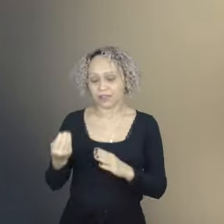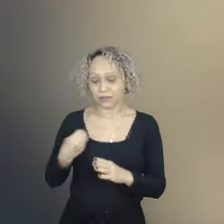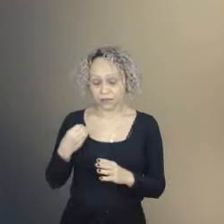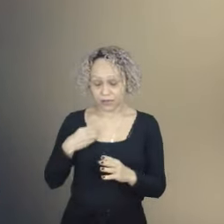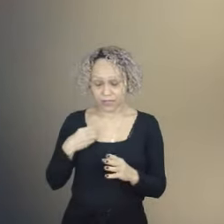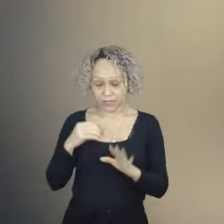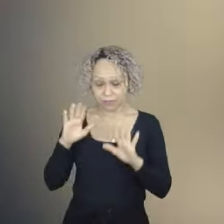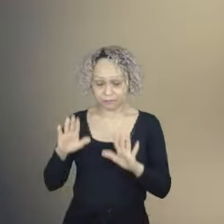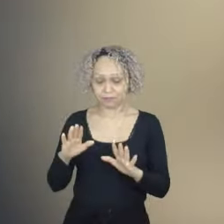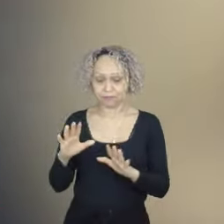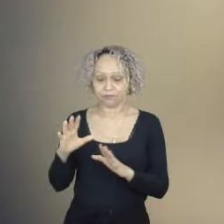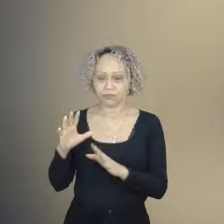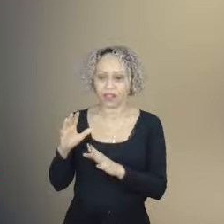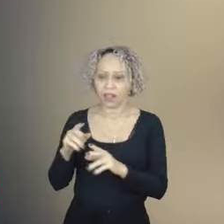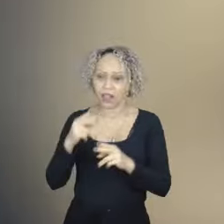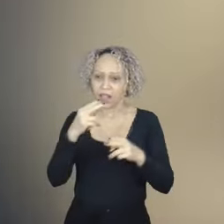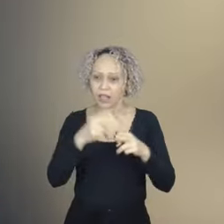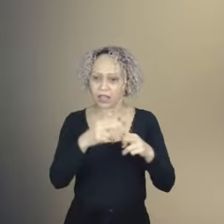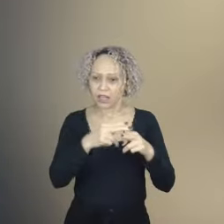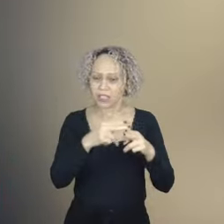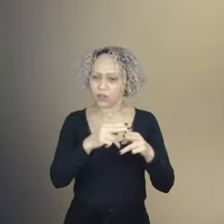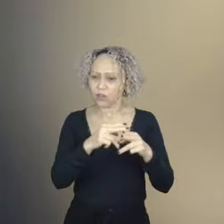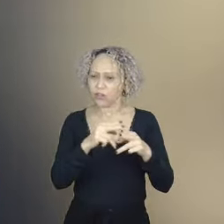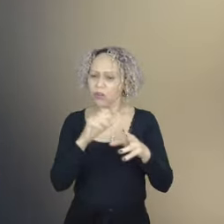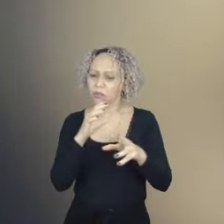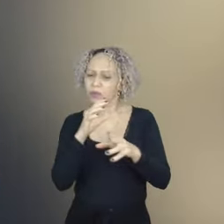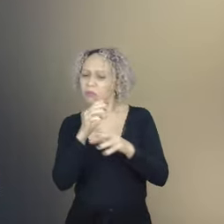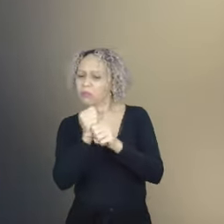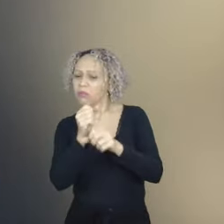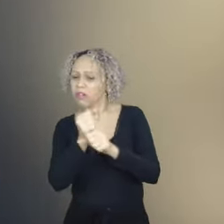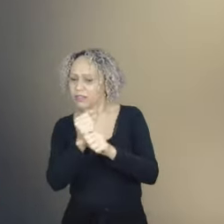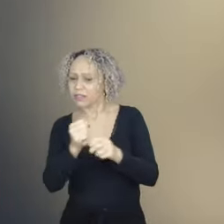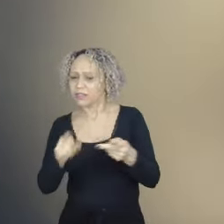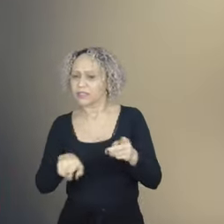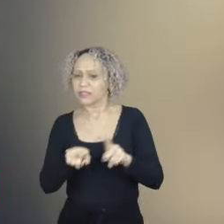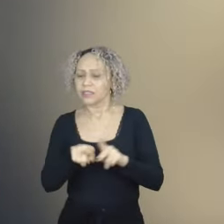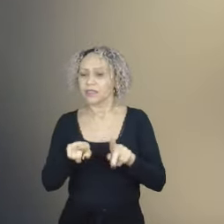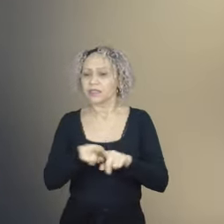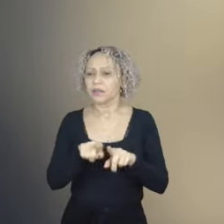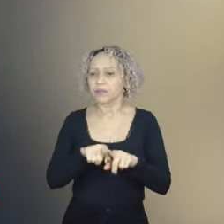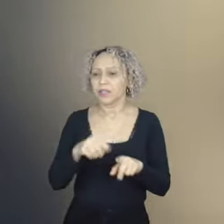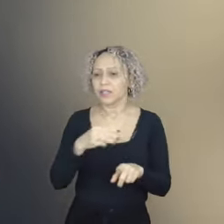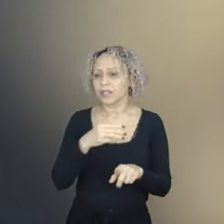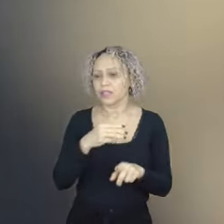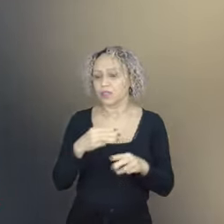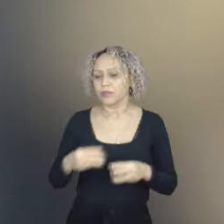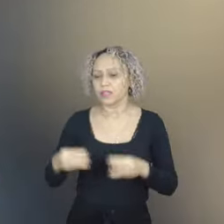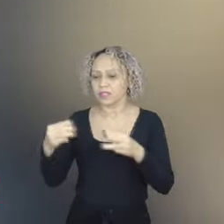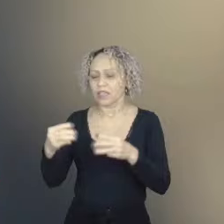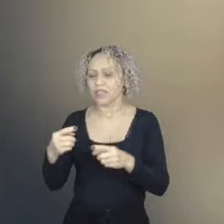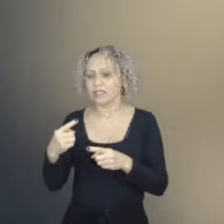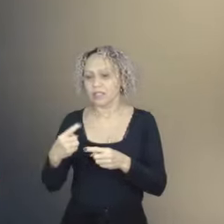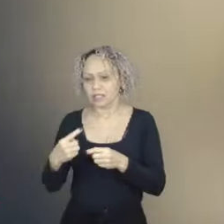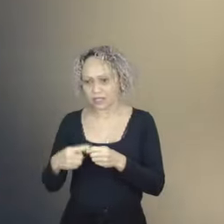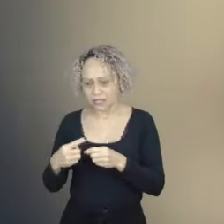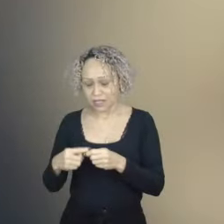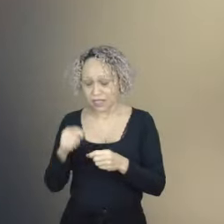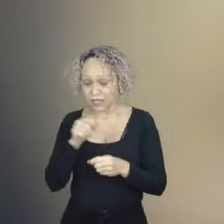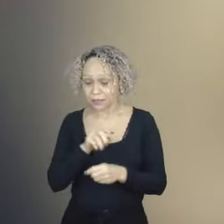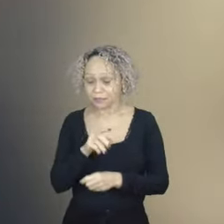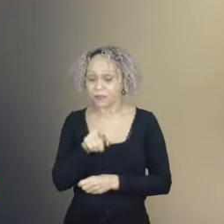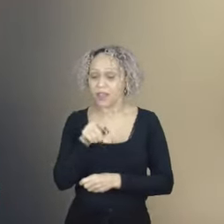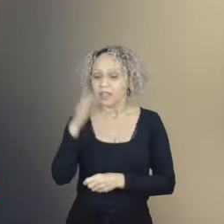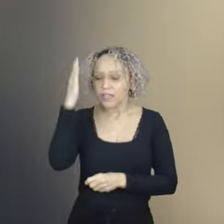os cálculos da Caixa Econômica Federal e do Ministério das Cidades, é possível ampliar a quantidade